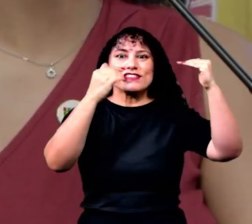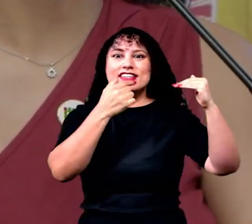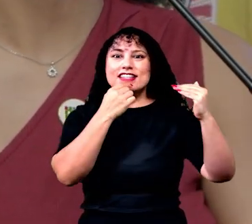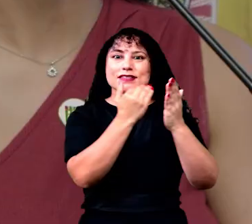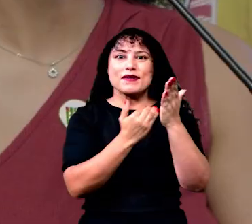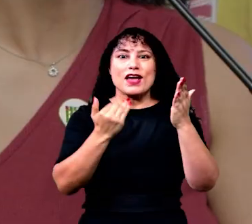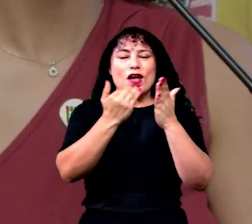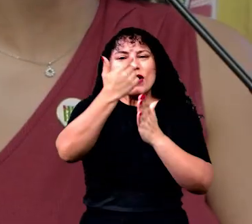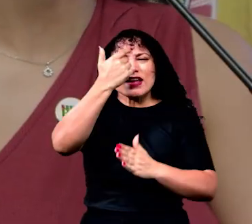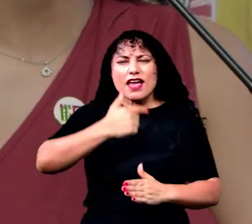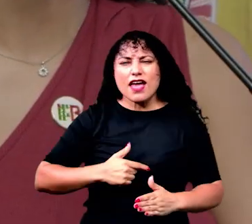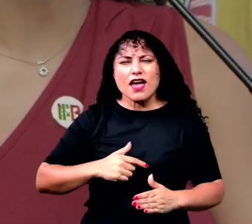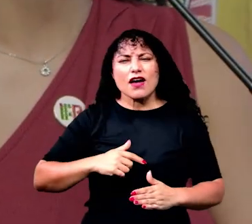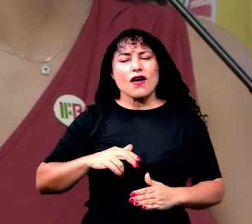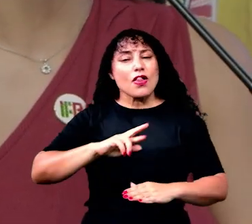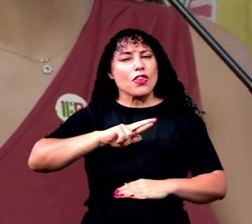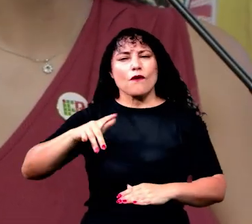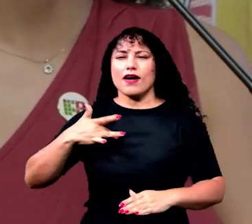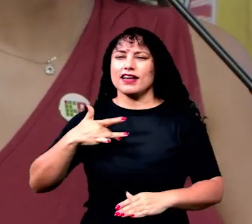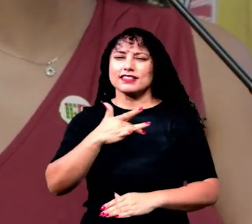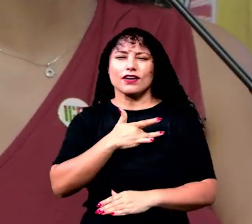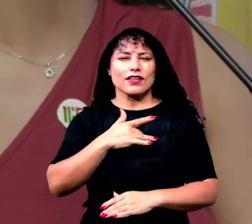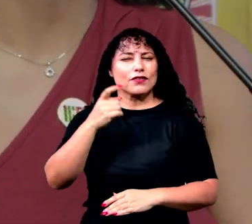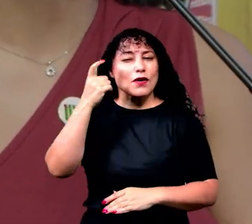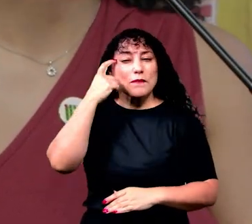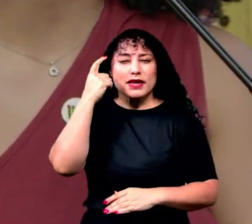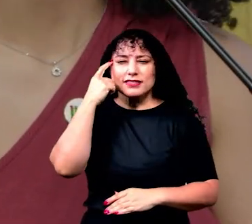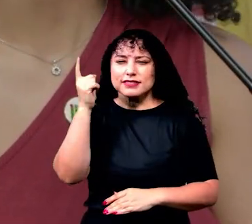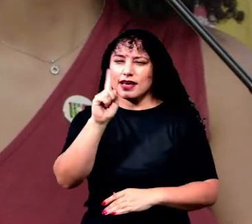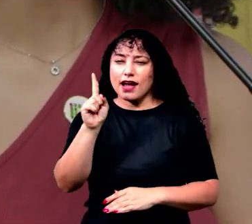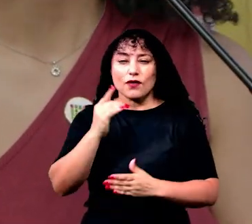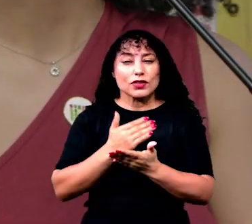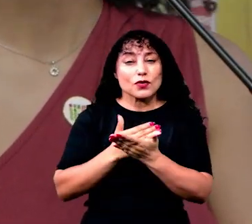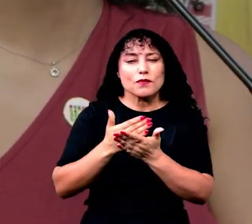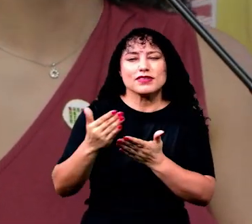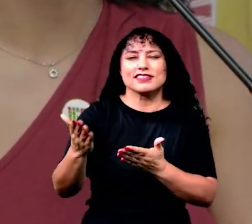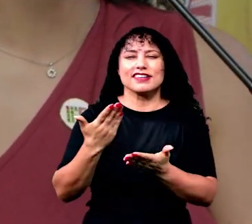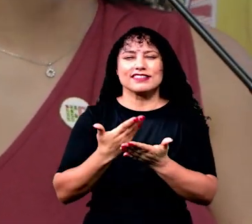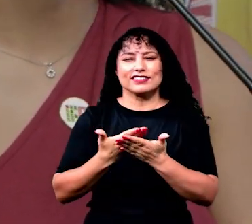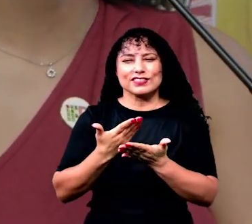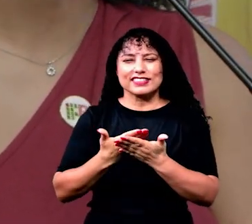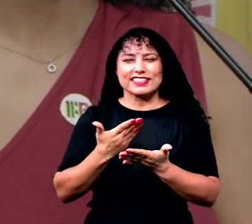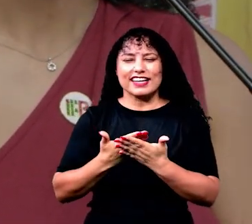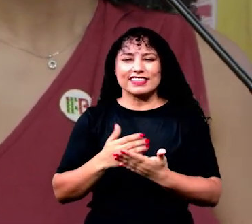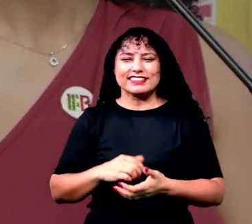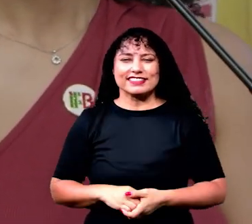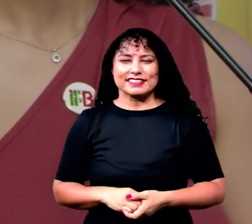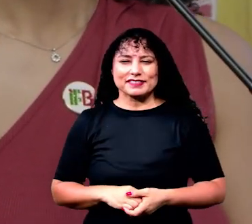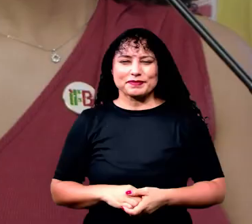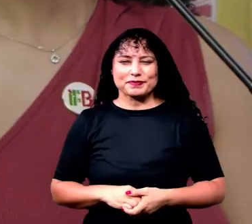de inglês maior do que o seu, não é saudável, então não pensar nisso quando começar a estudar.